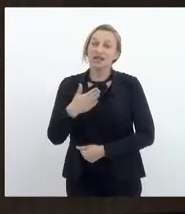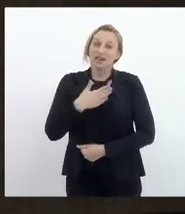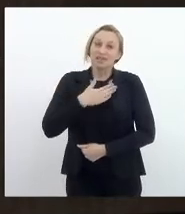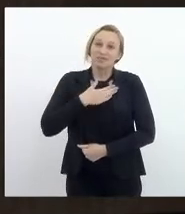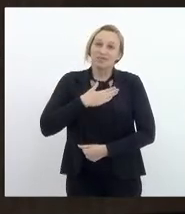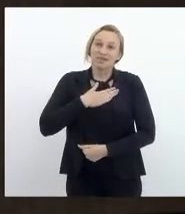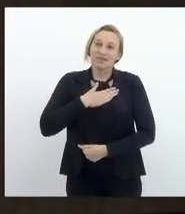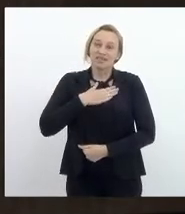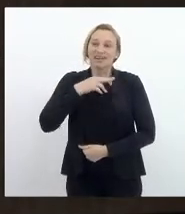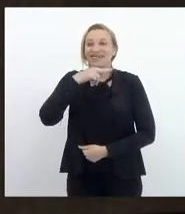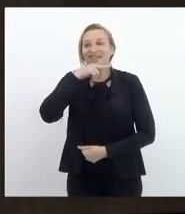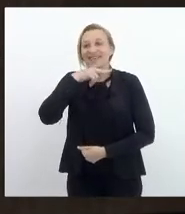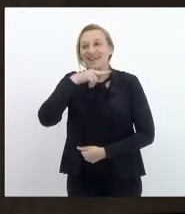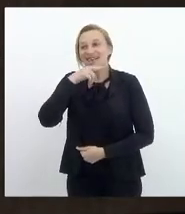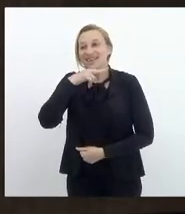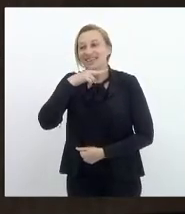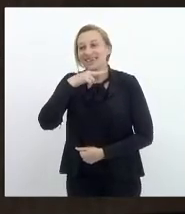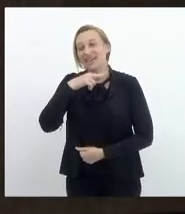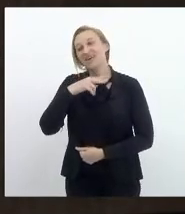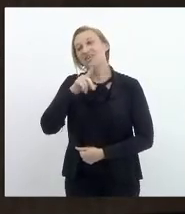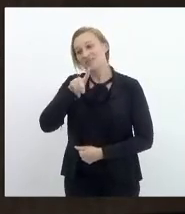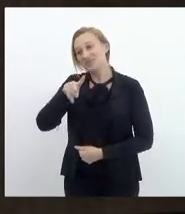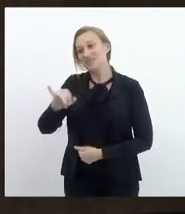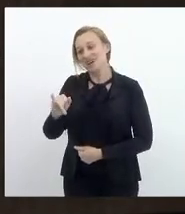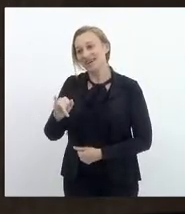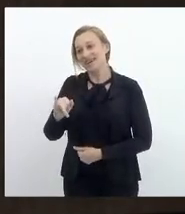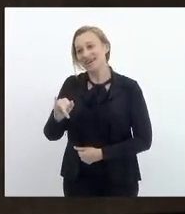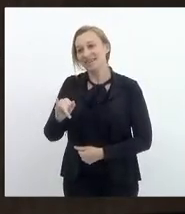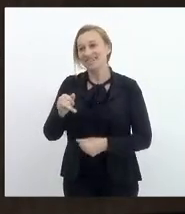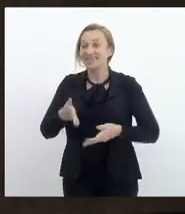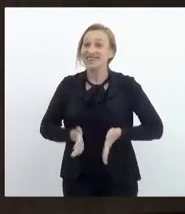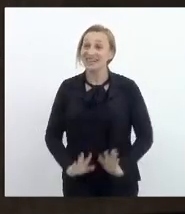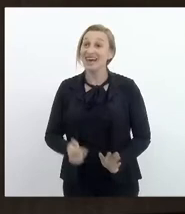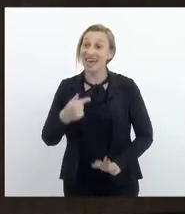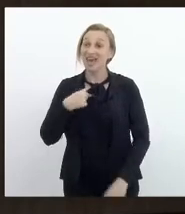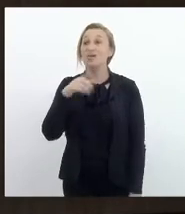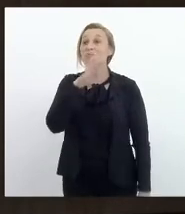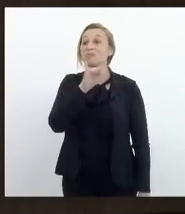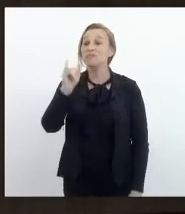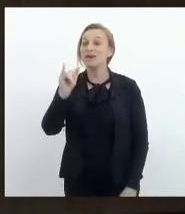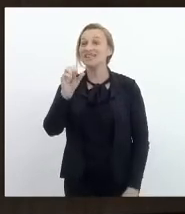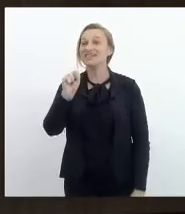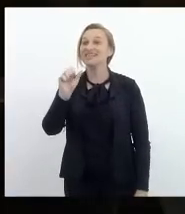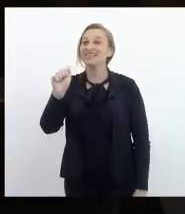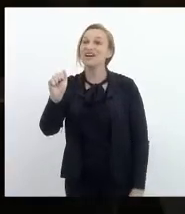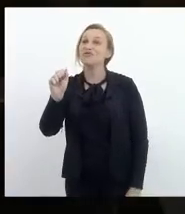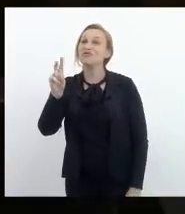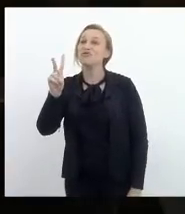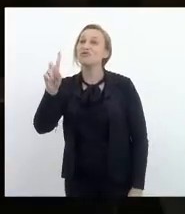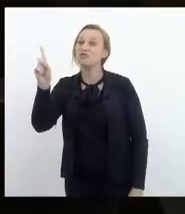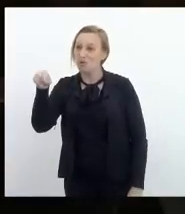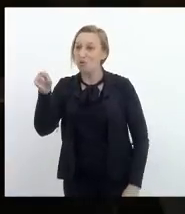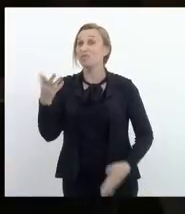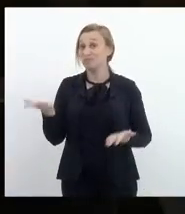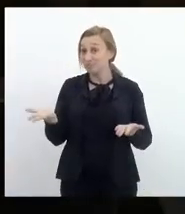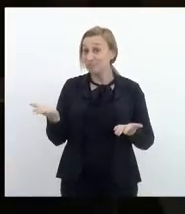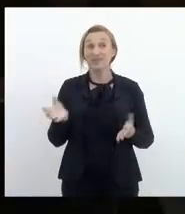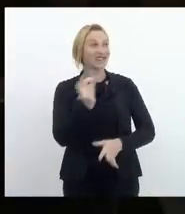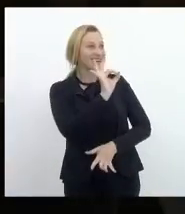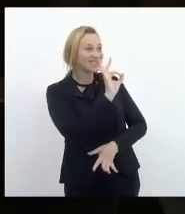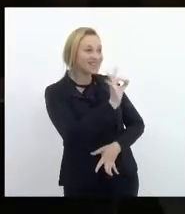minha bisnetinha vai nascer eu serei bisavô ele dente mente será para vossa